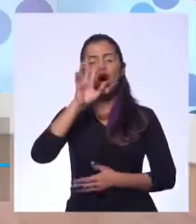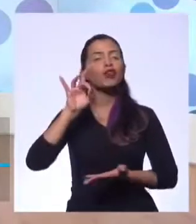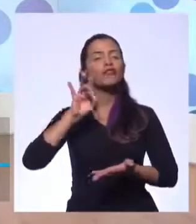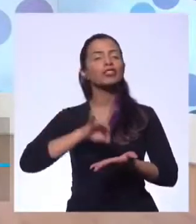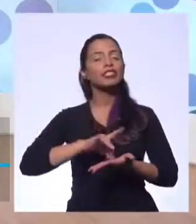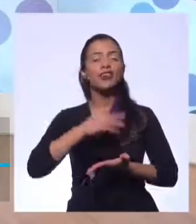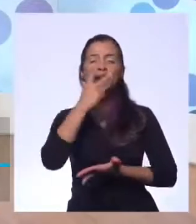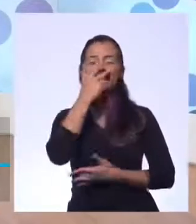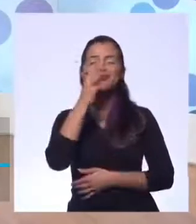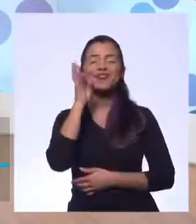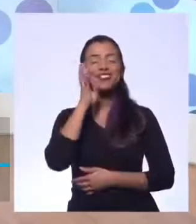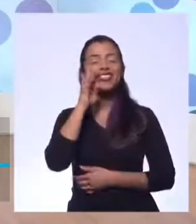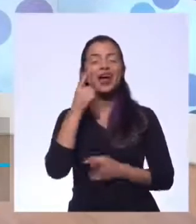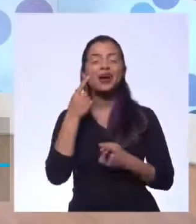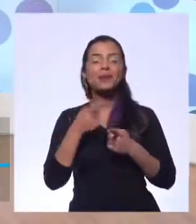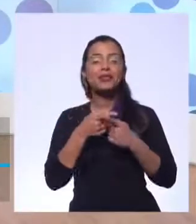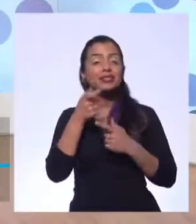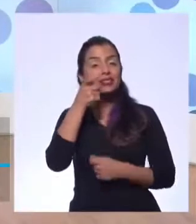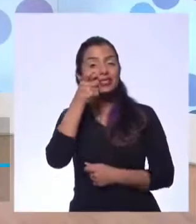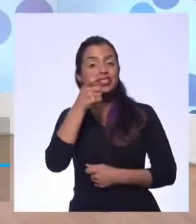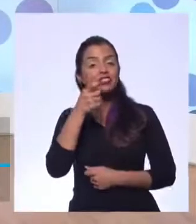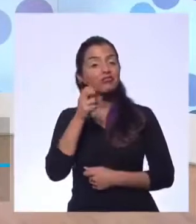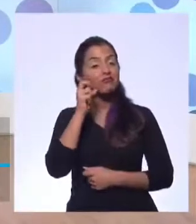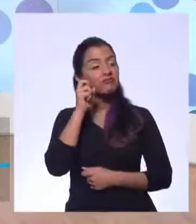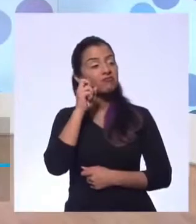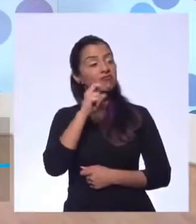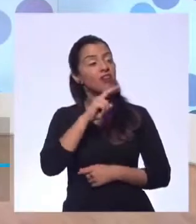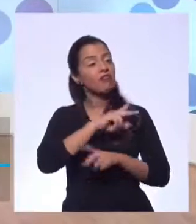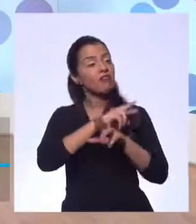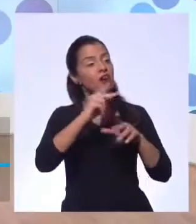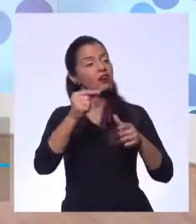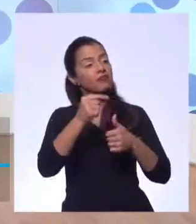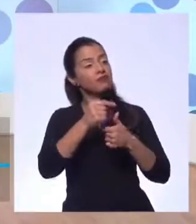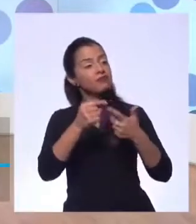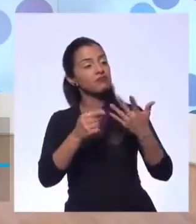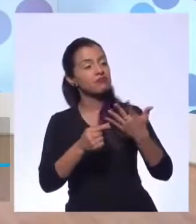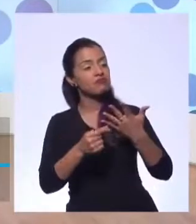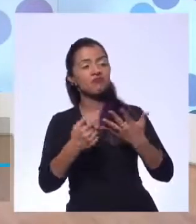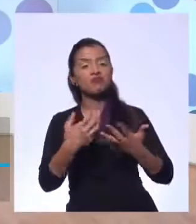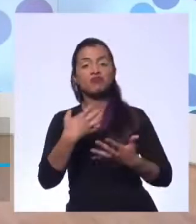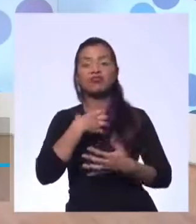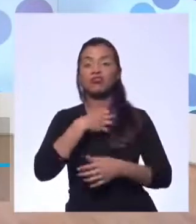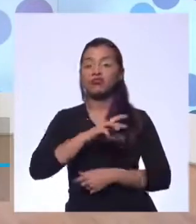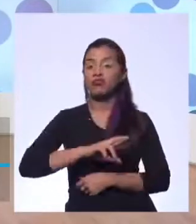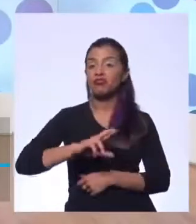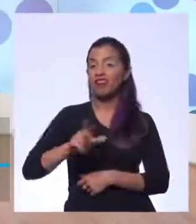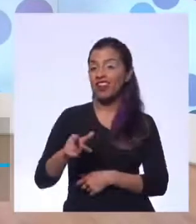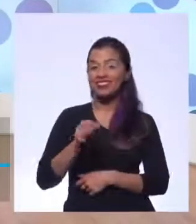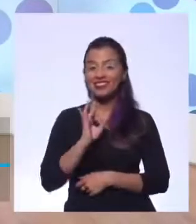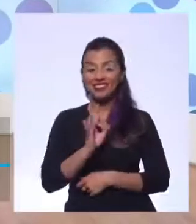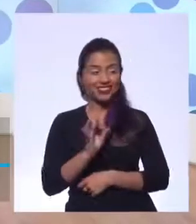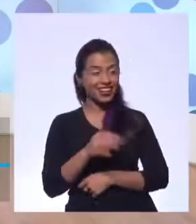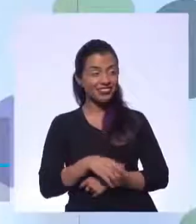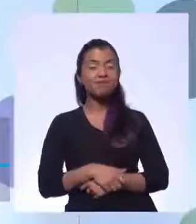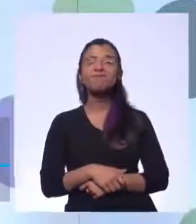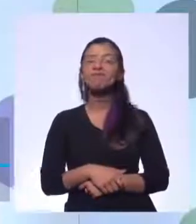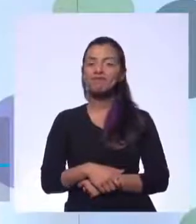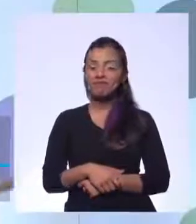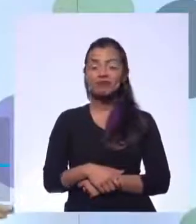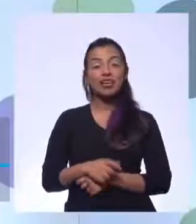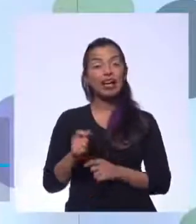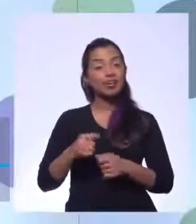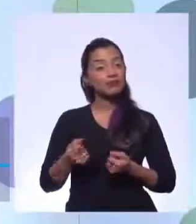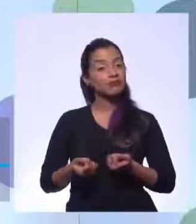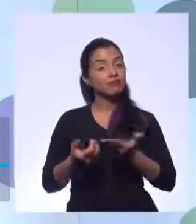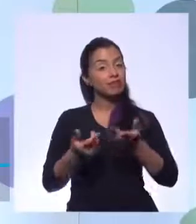muito interessante a gente ver vários pontos de vista e a história de vários ângulos diferentes, né, Mônica? Olha, a gente já pode até deixar aqui uma deixa